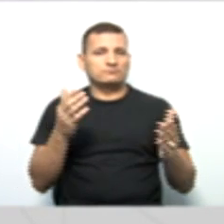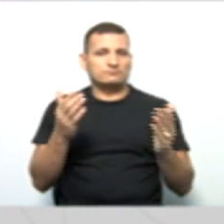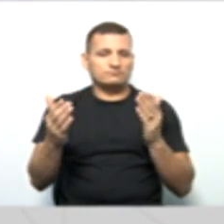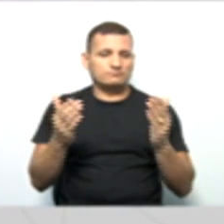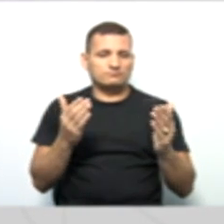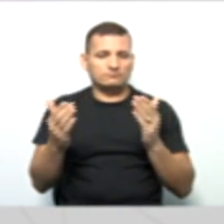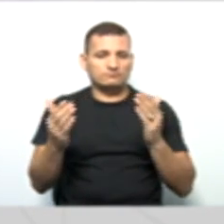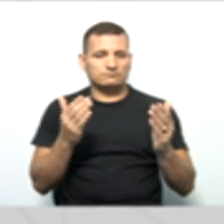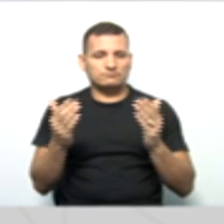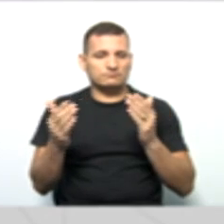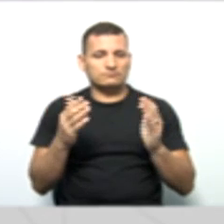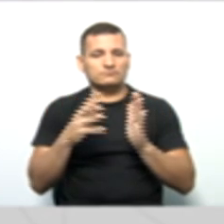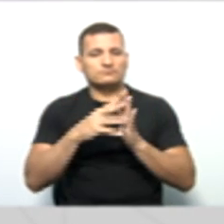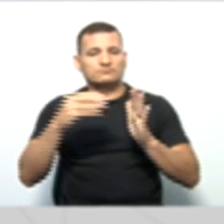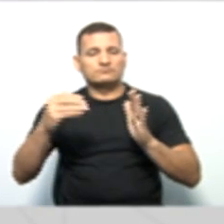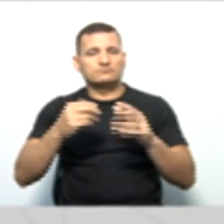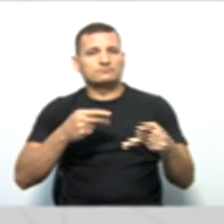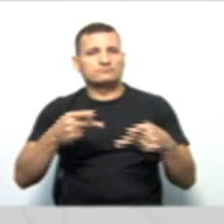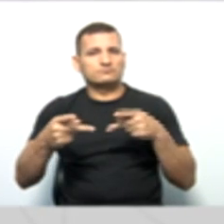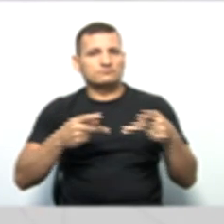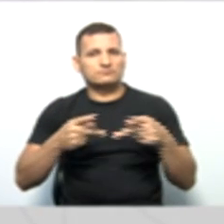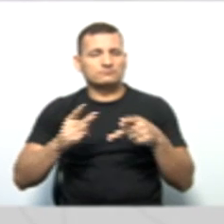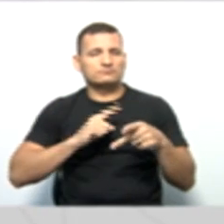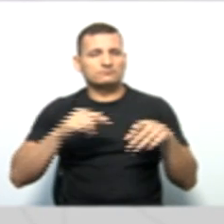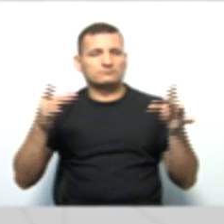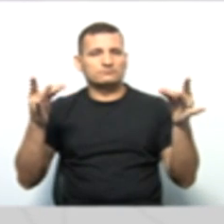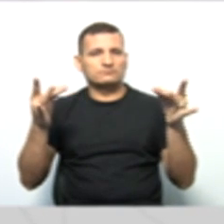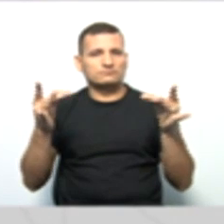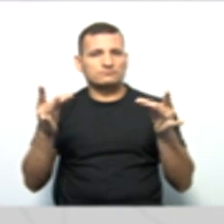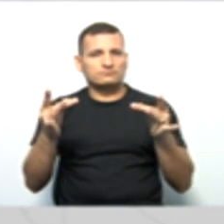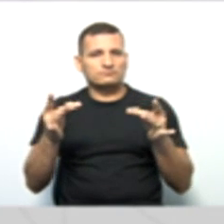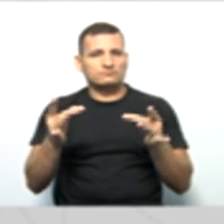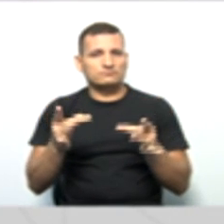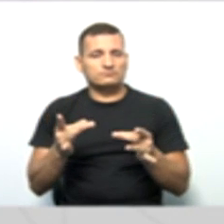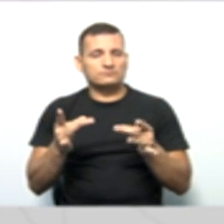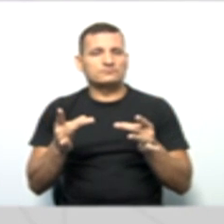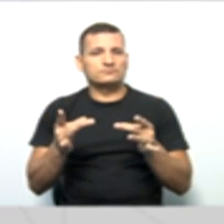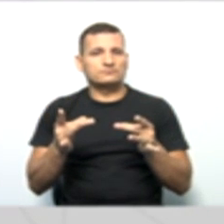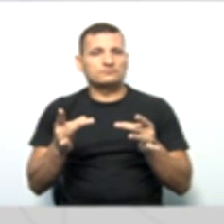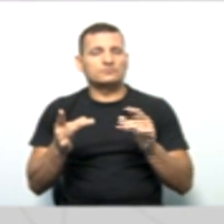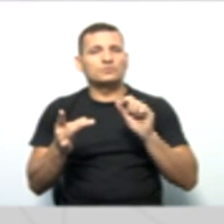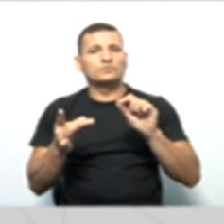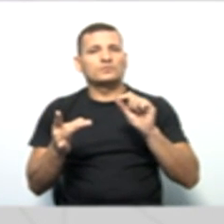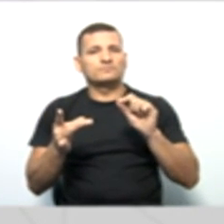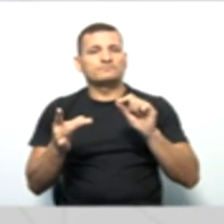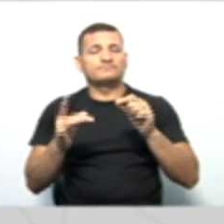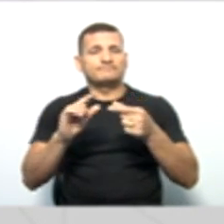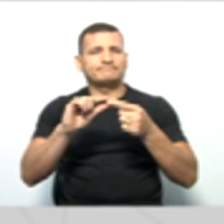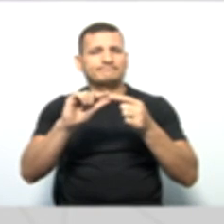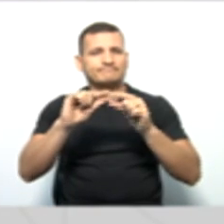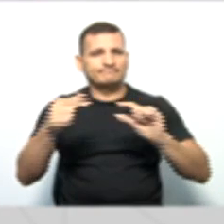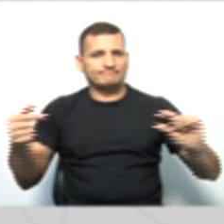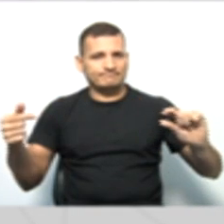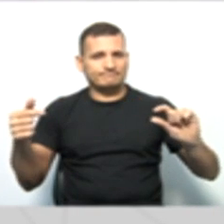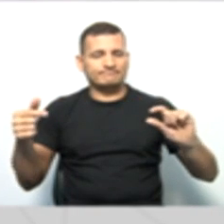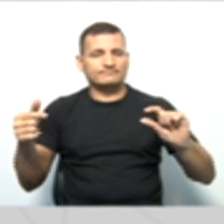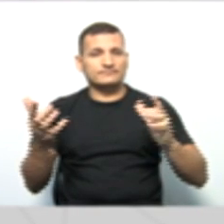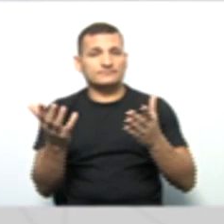análise, o modelo de projeto fornece detalhes sobre estruturas de dados, notem aí,